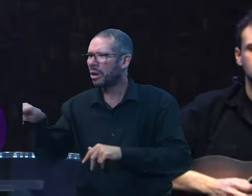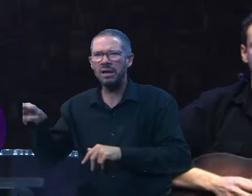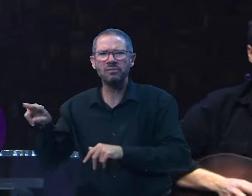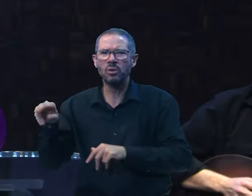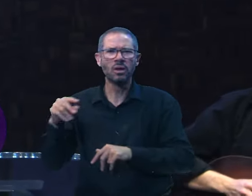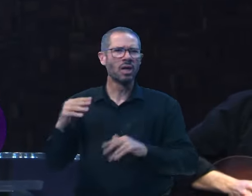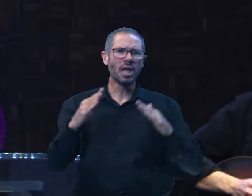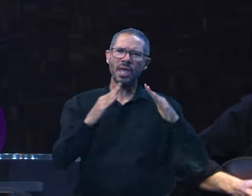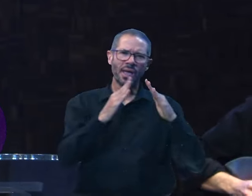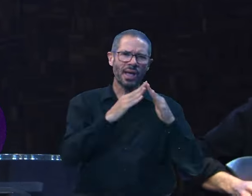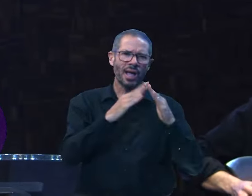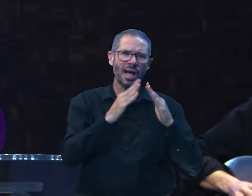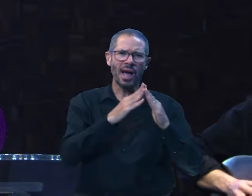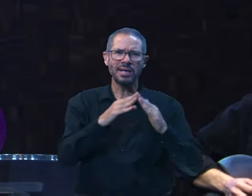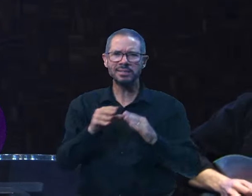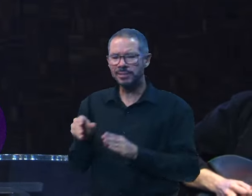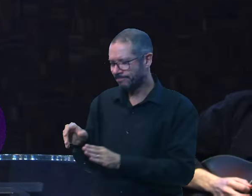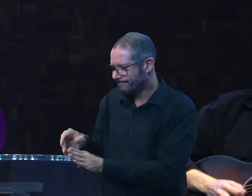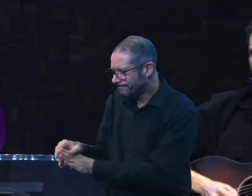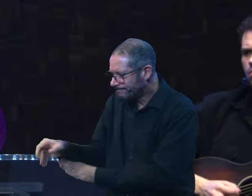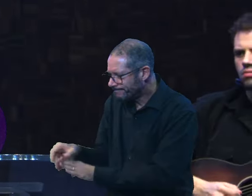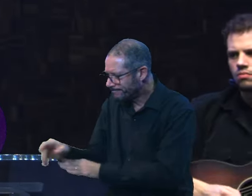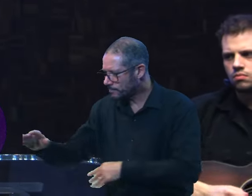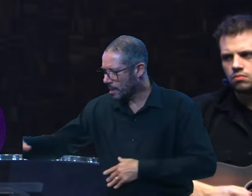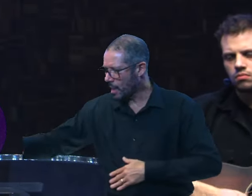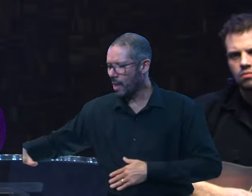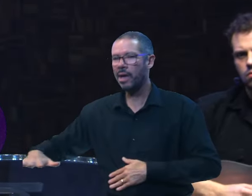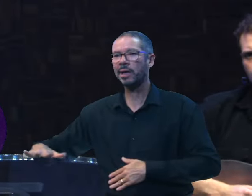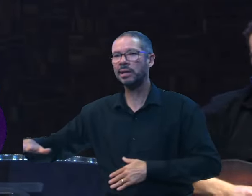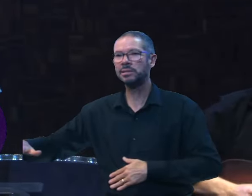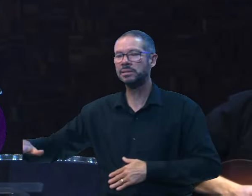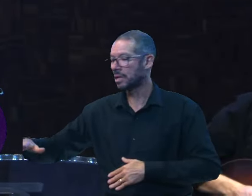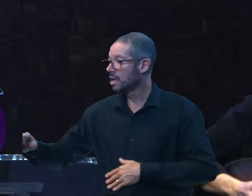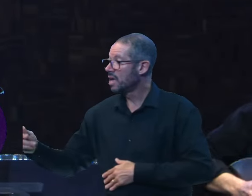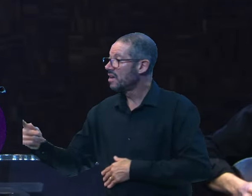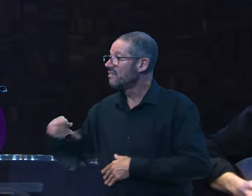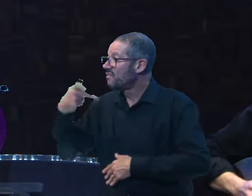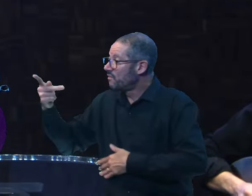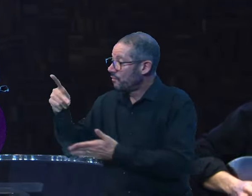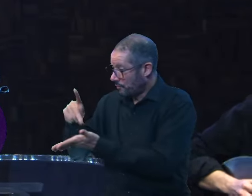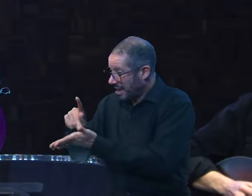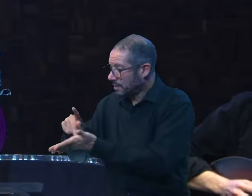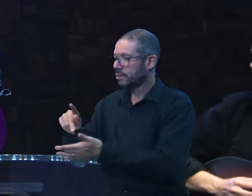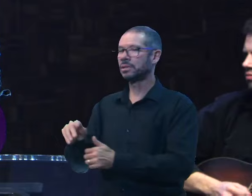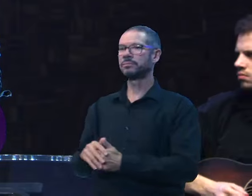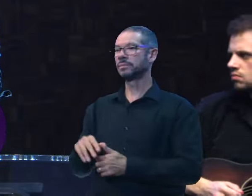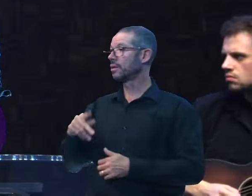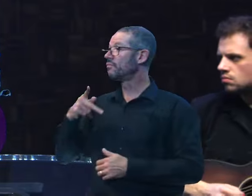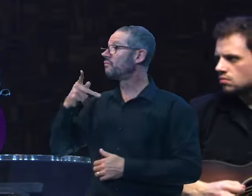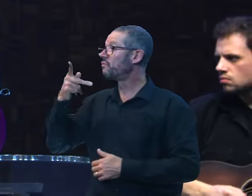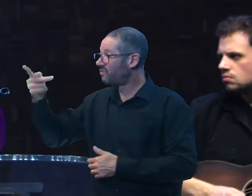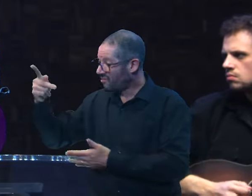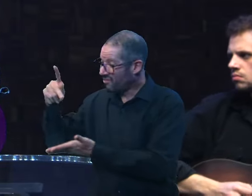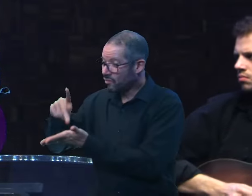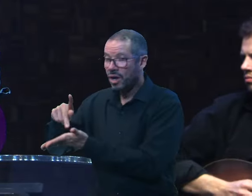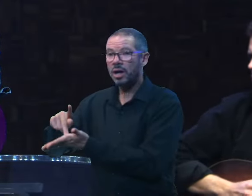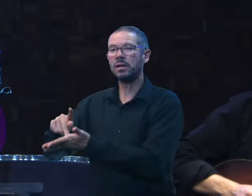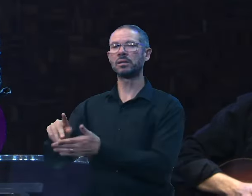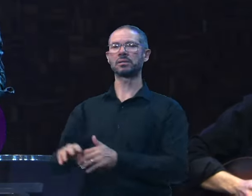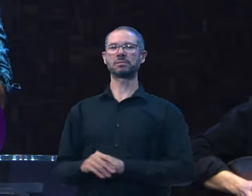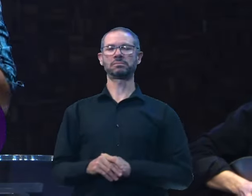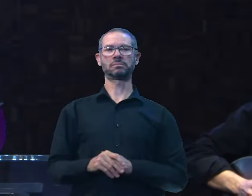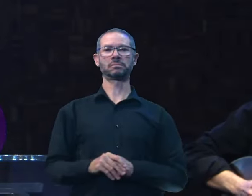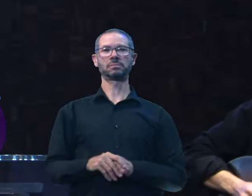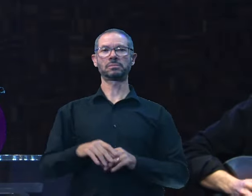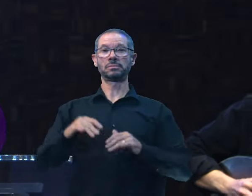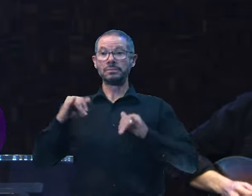Lá em casa a gente fala sempre para as crianças: falem a verdade, falem a verdade.